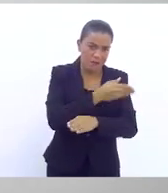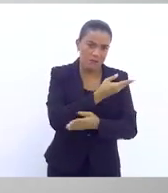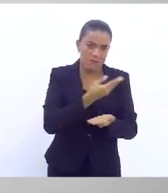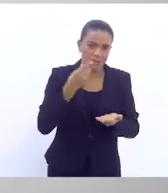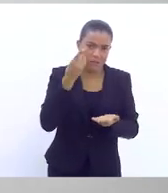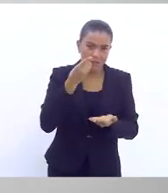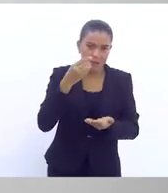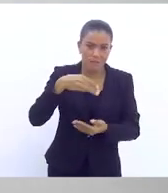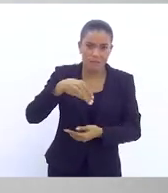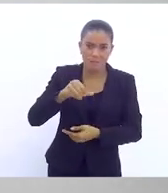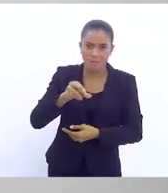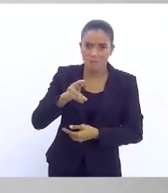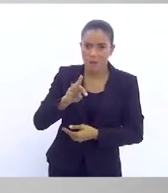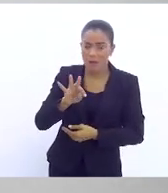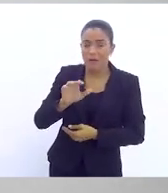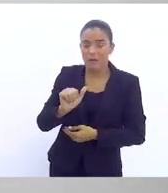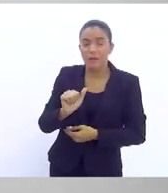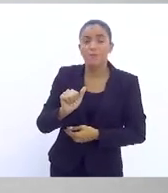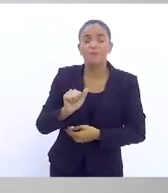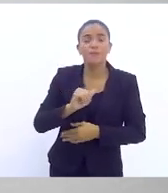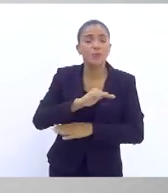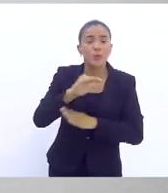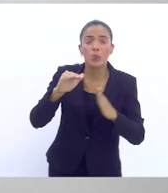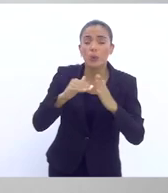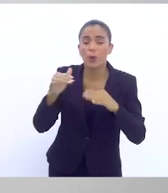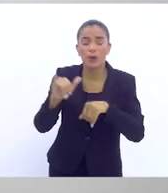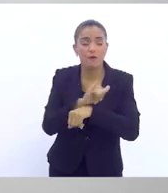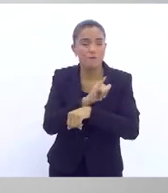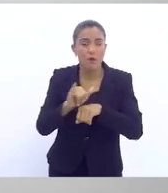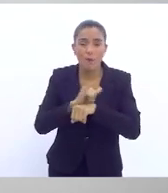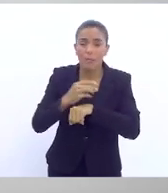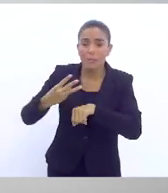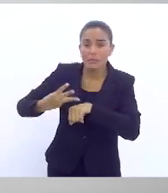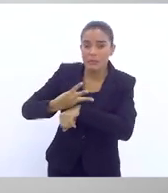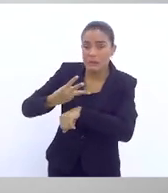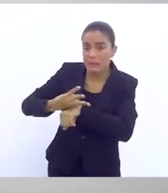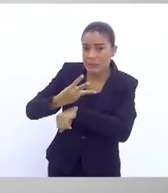Rocha todas as formas de terceirização